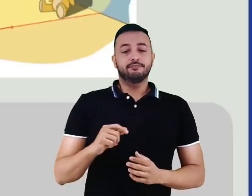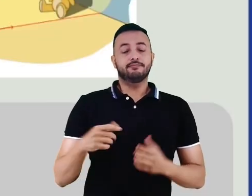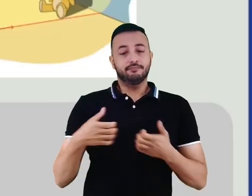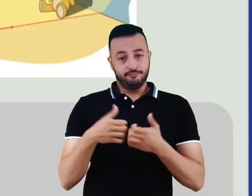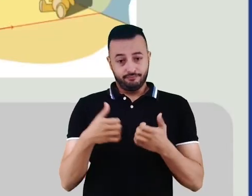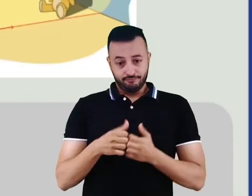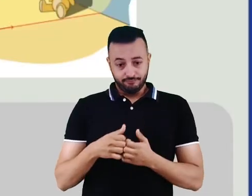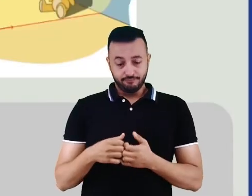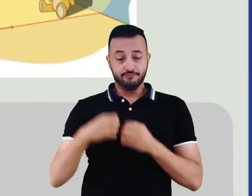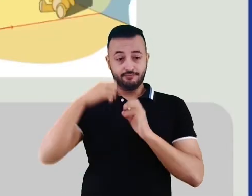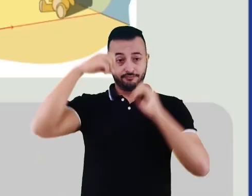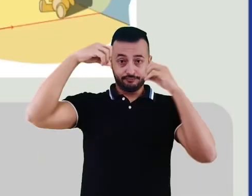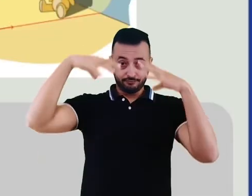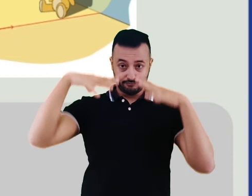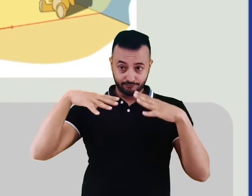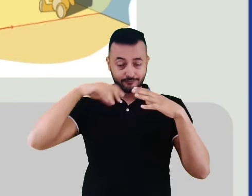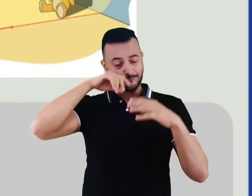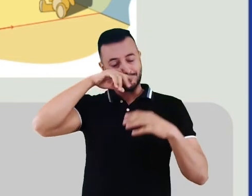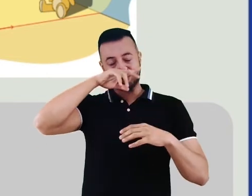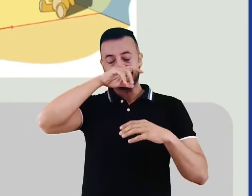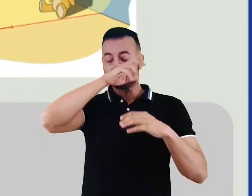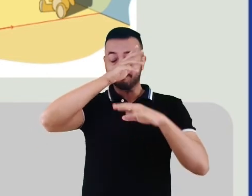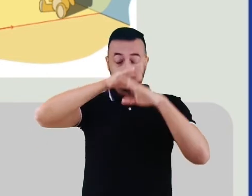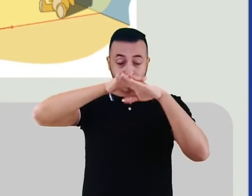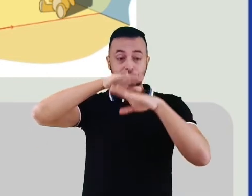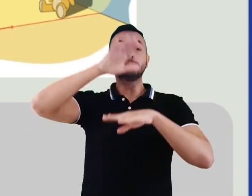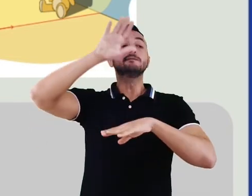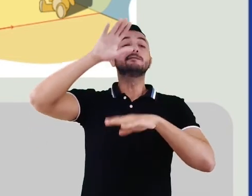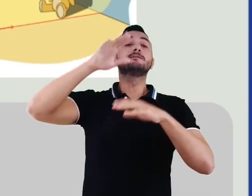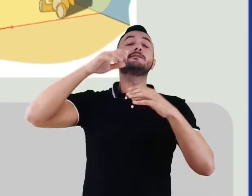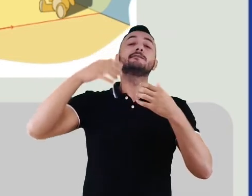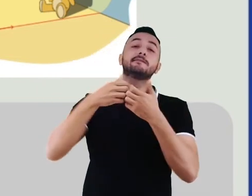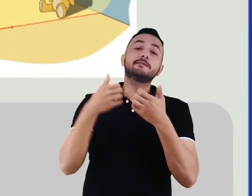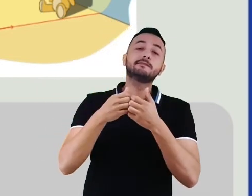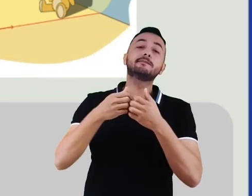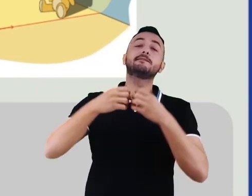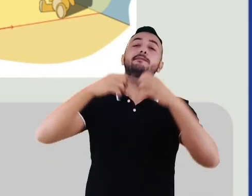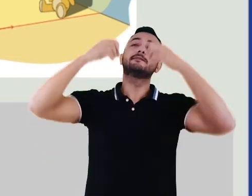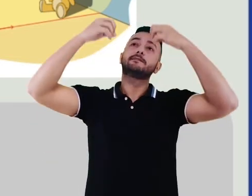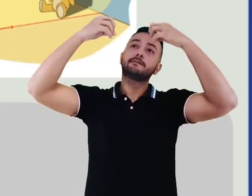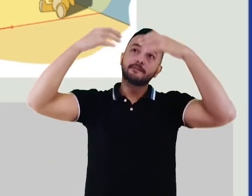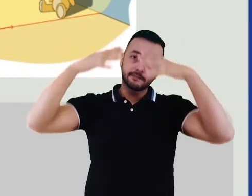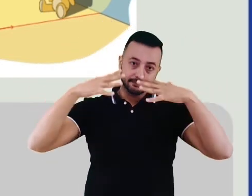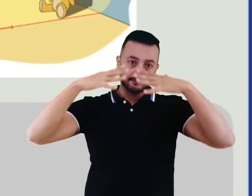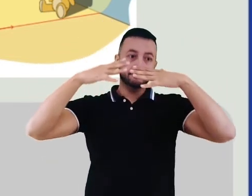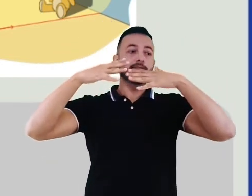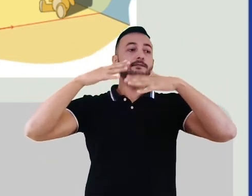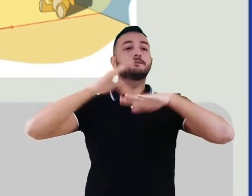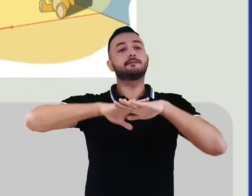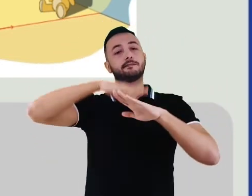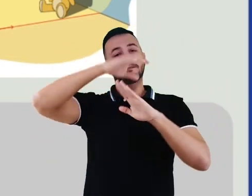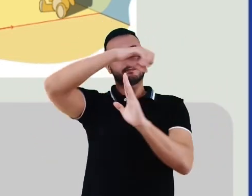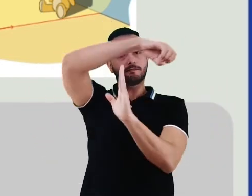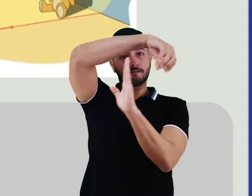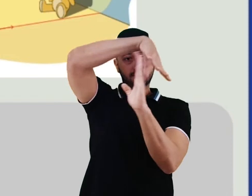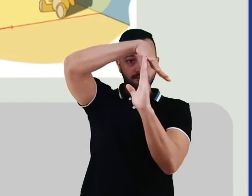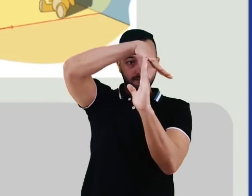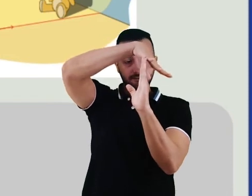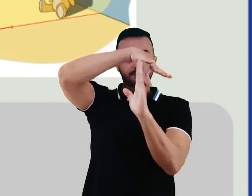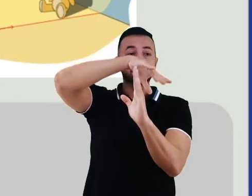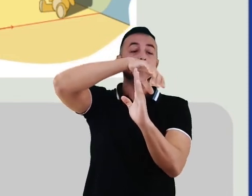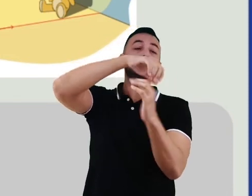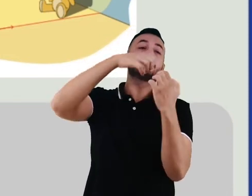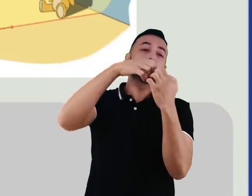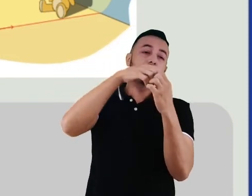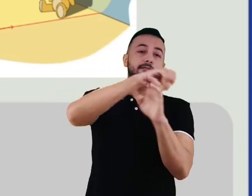Proximidade com a fonte de luz. Quanto mais próximo da fonte de luz, então maior vai ser a sombra. Observe esse